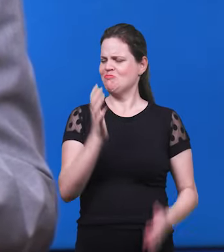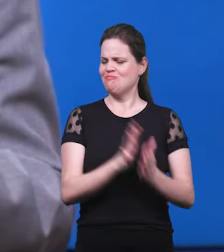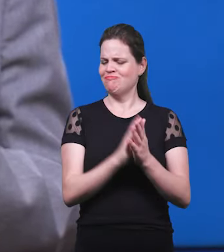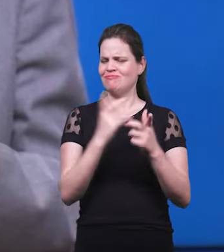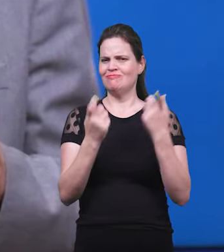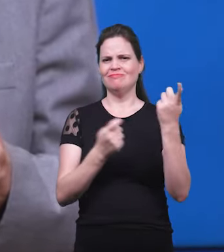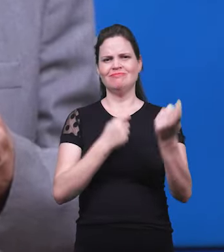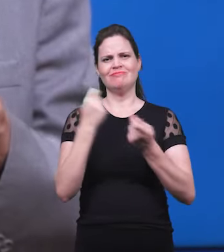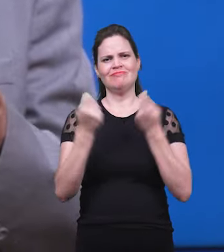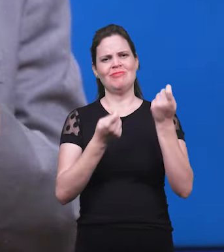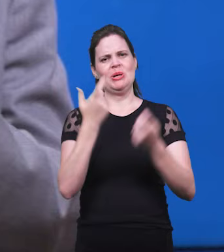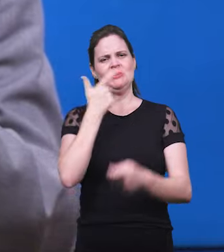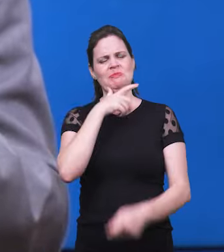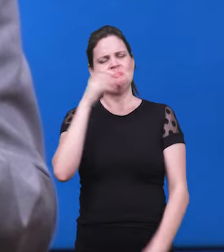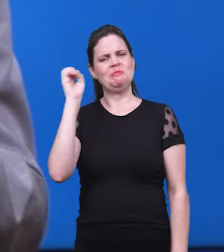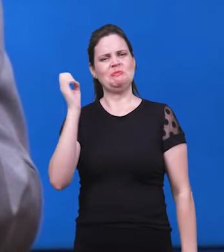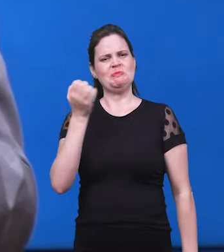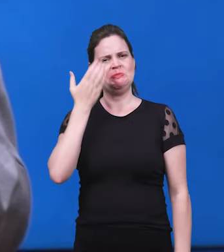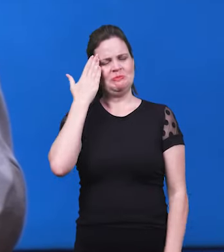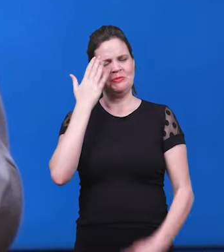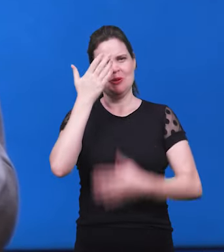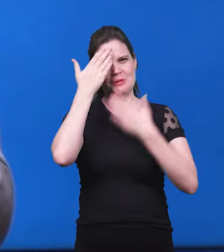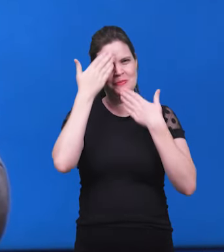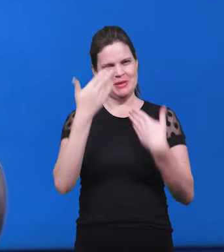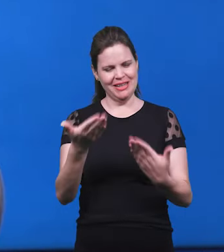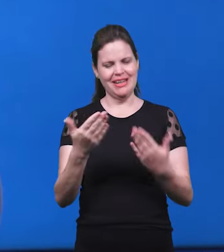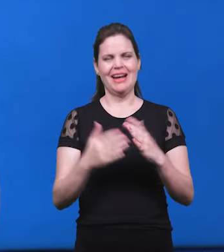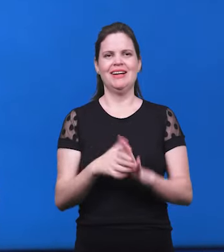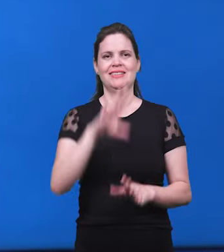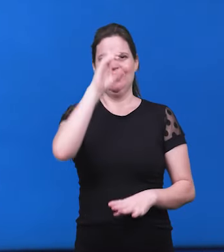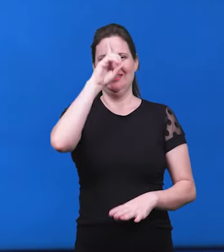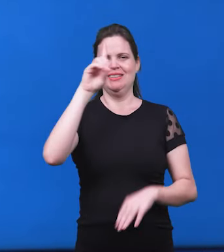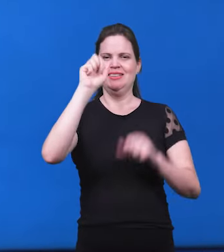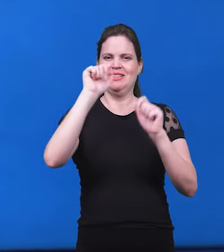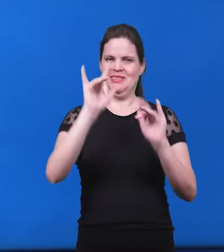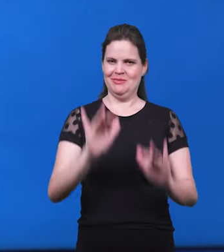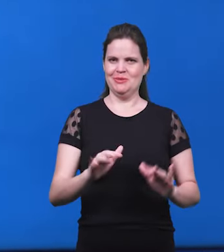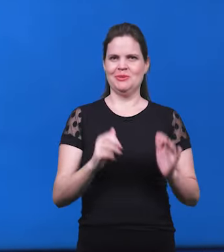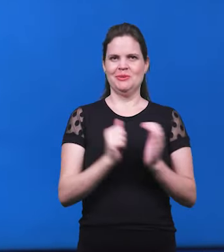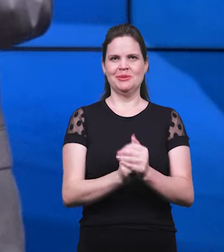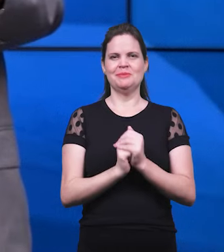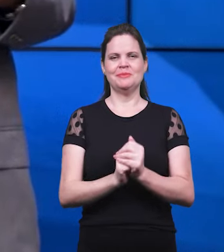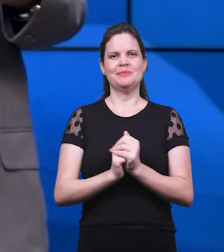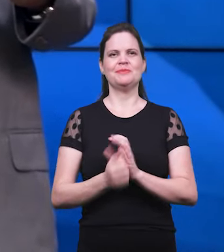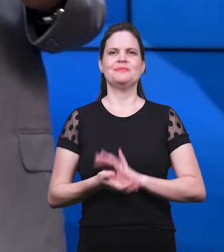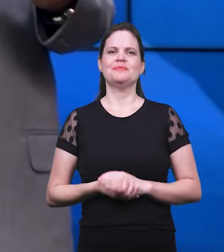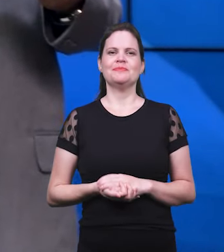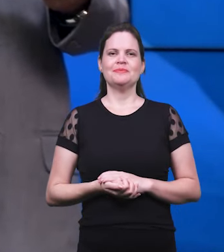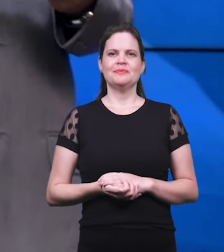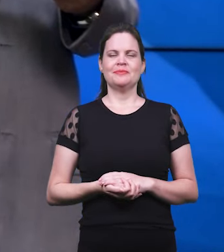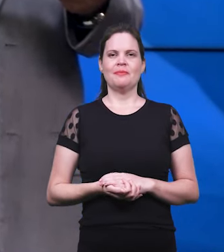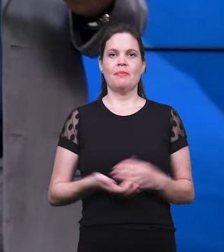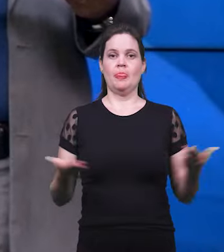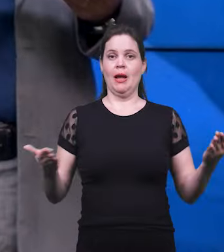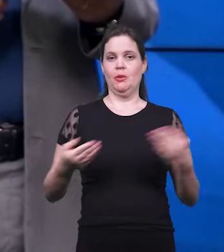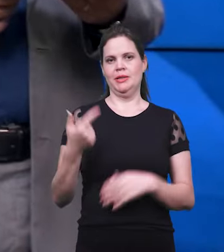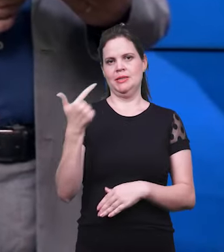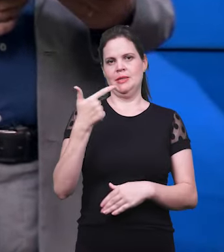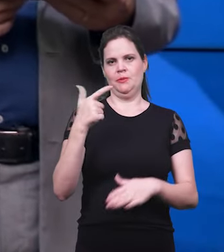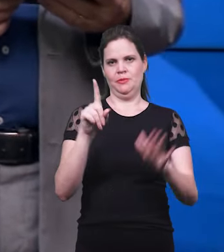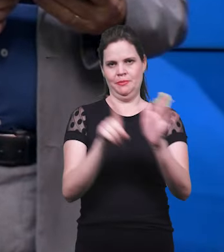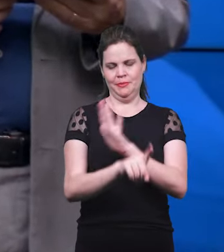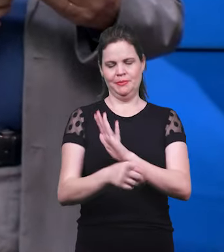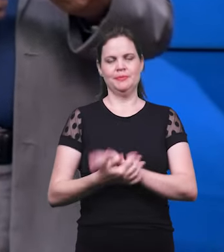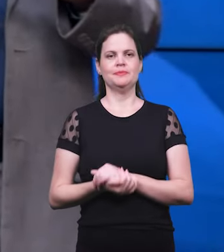essa revelação pelo Samuel. Obrigado, Samuel, que Deus abençoe, a paz do Senhor. Muito bem, irmãos, vamos à nossa segunda